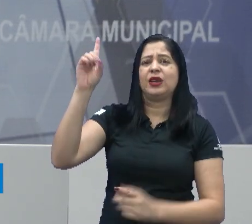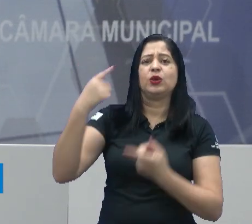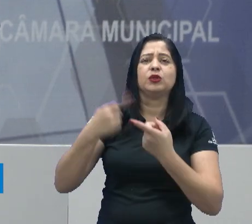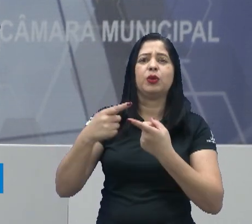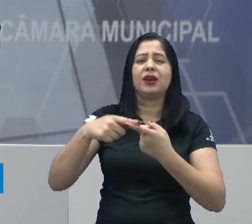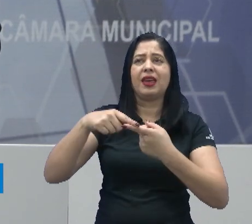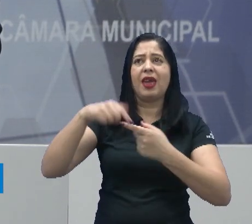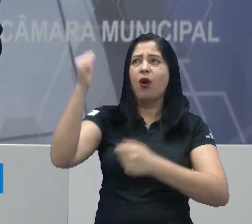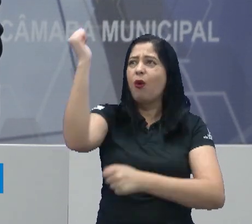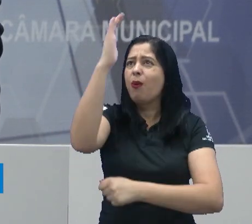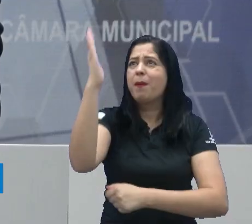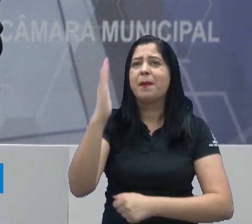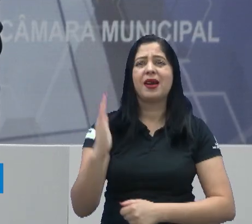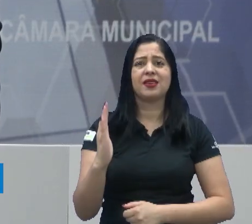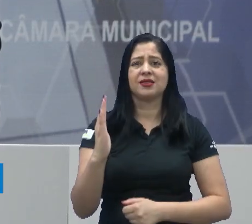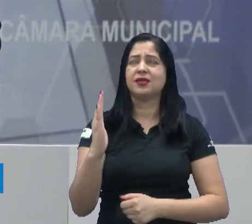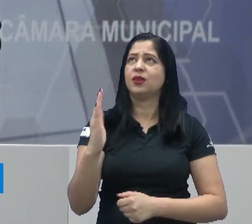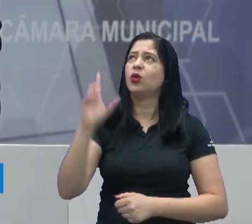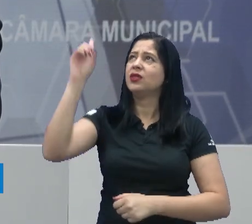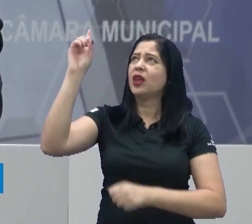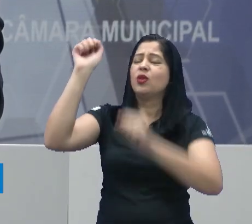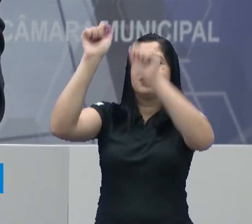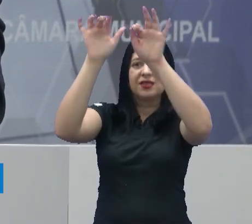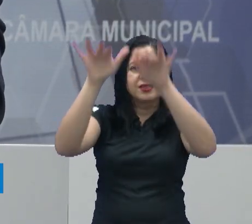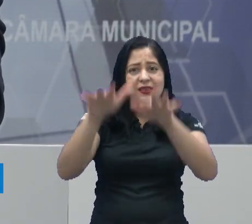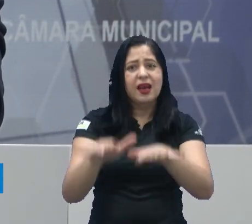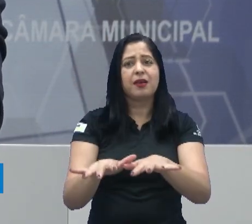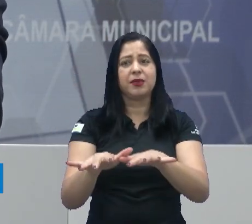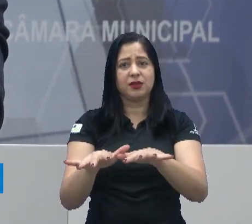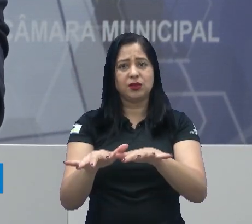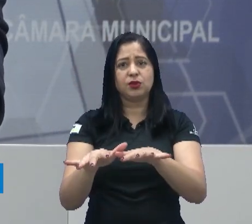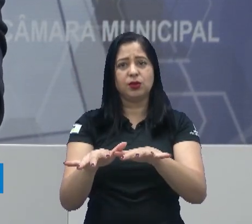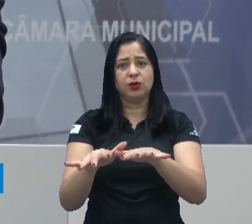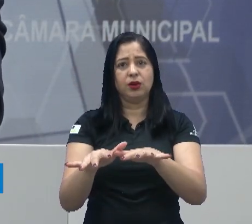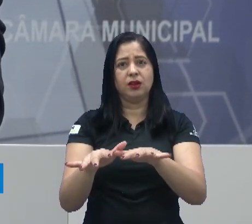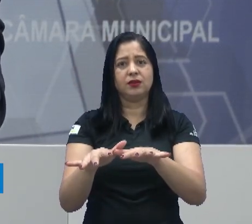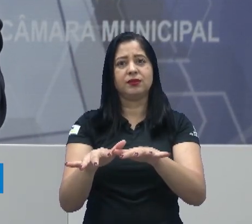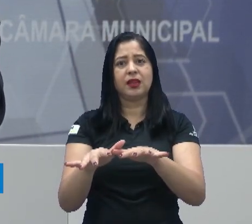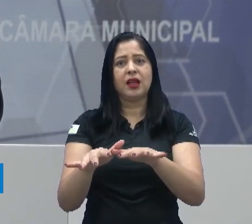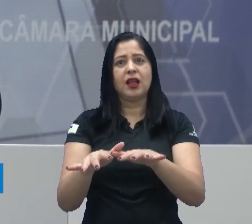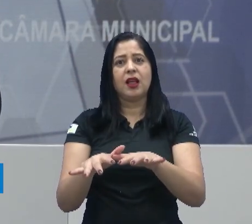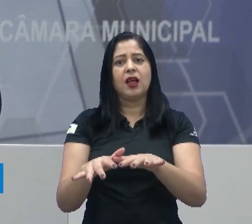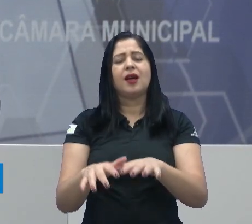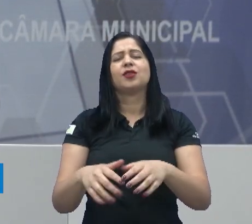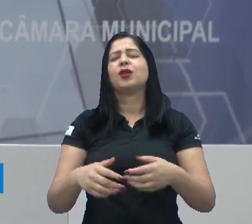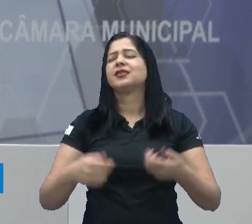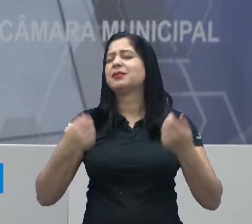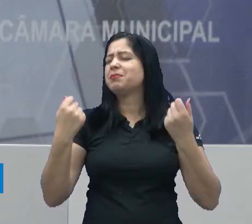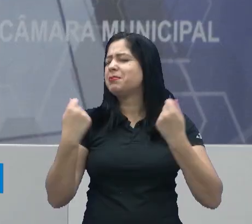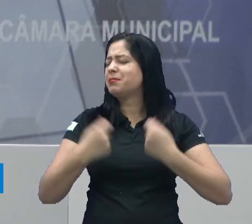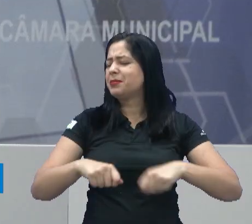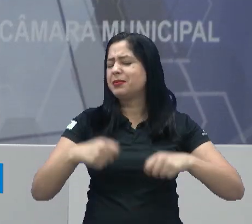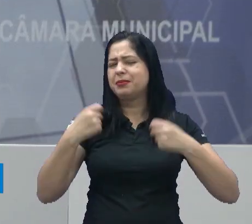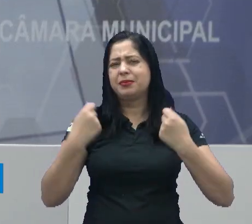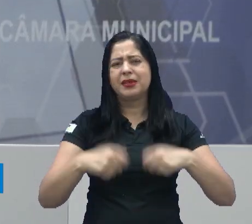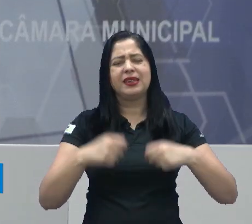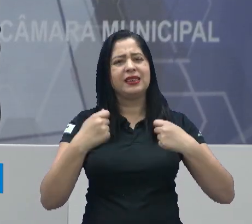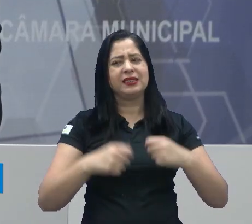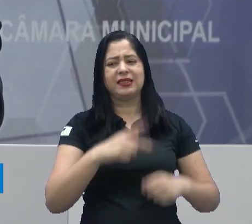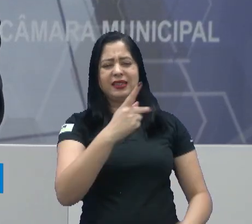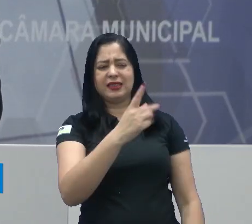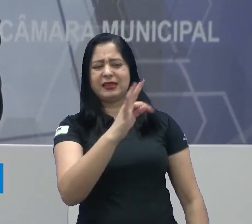seja abençoada e que a gente tenha um livramento desse partido que sucateou as